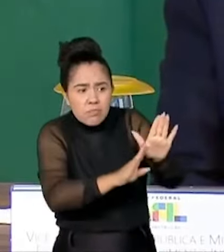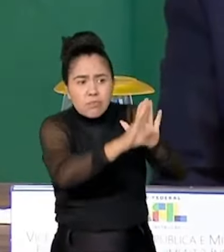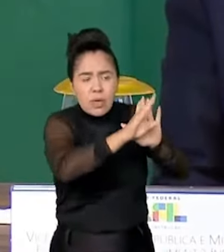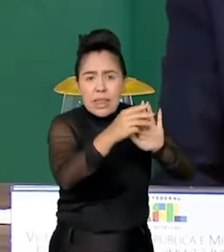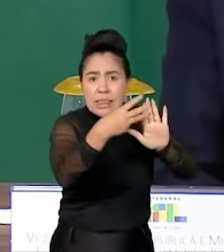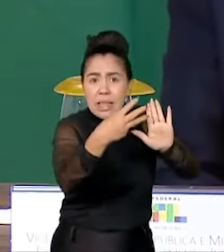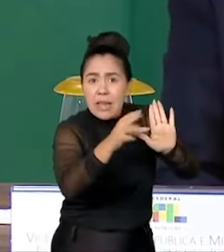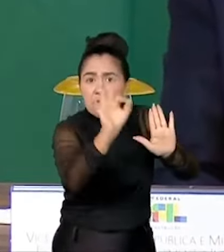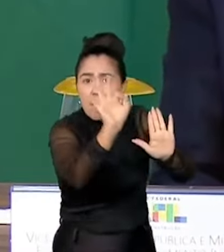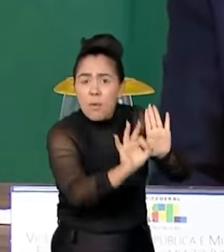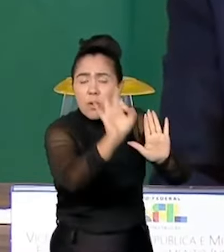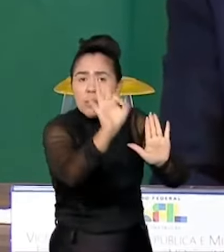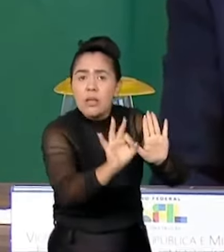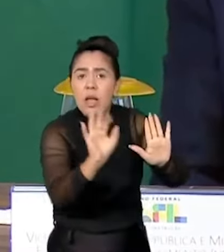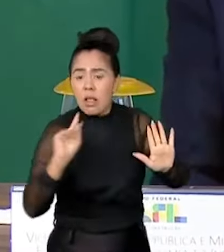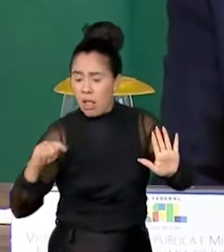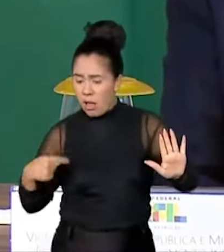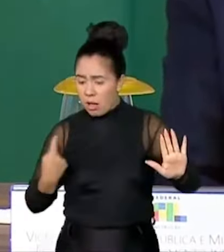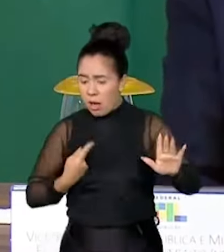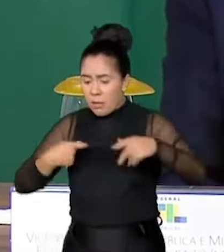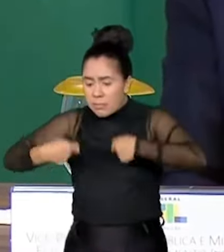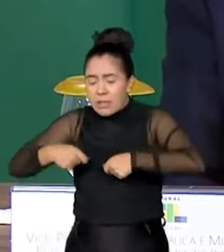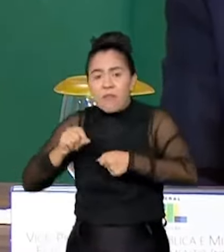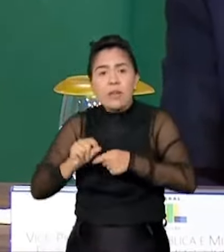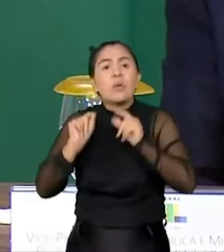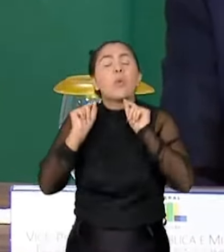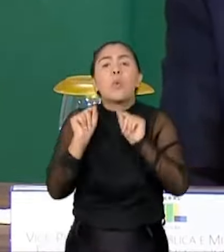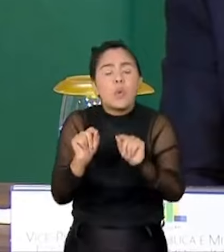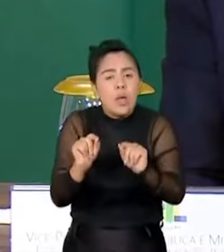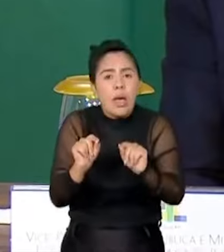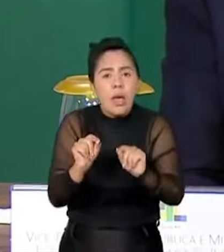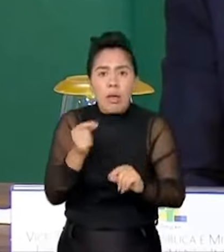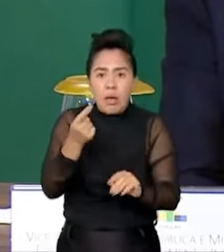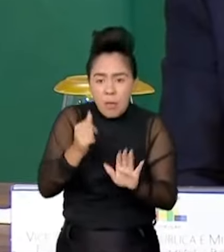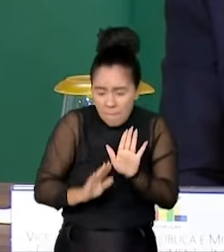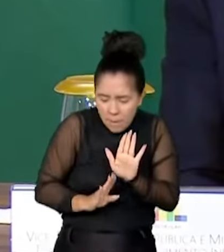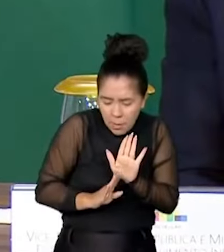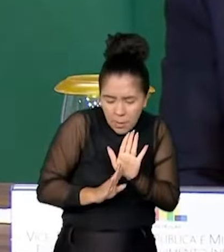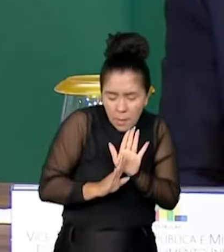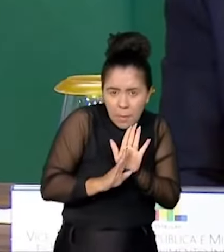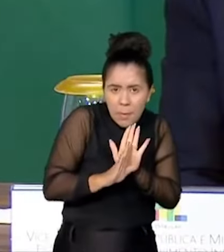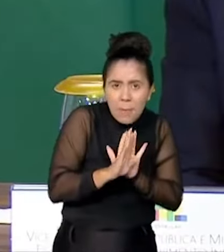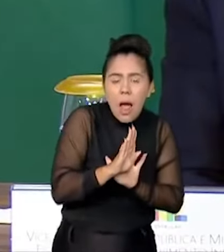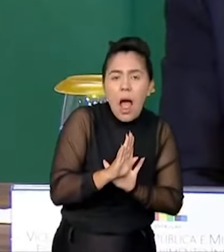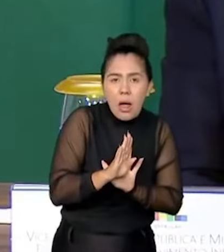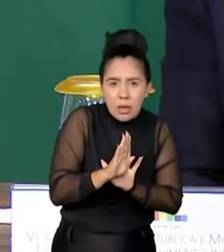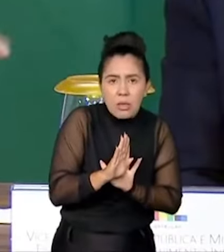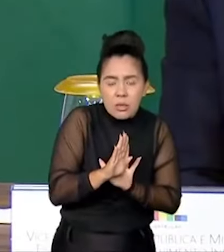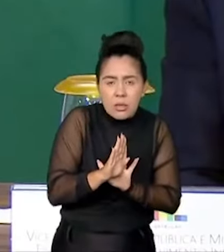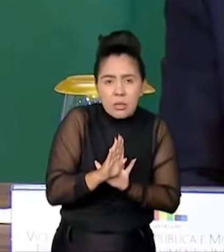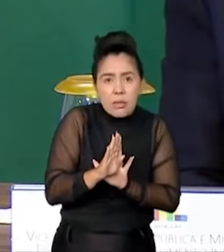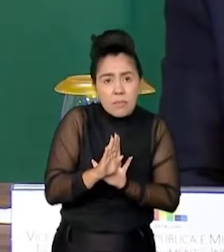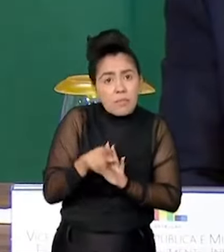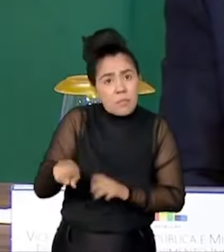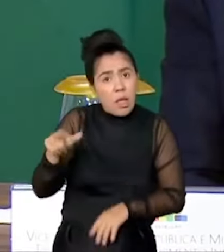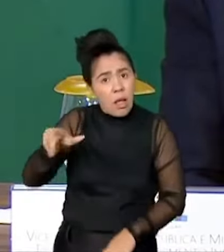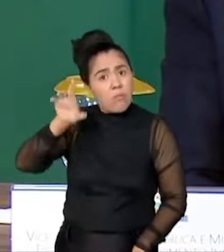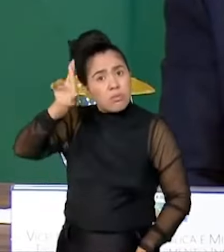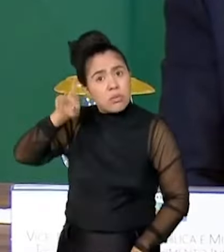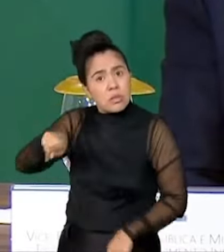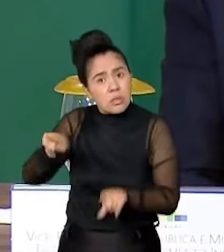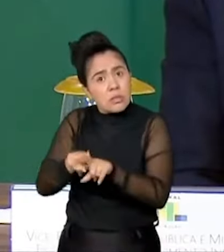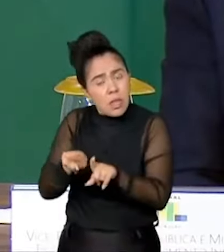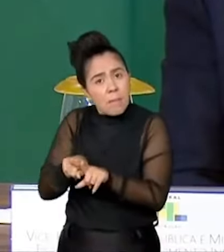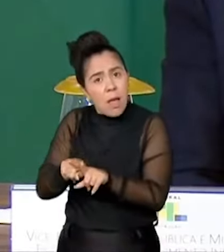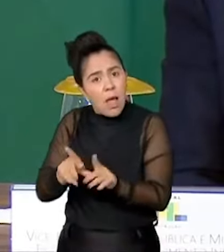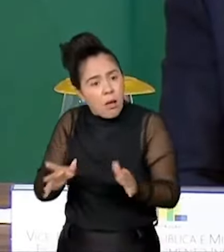3%, o que nós temos que fazer é que aquele crescimento econômico, ele também teve como responsabilidade o trabalho do